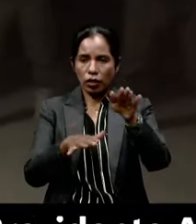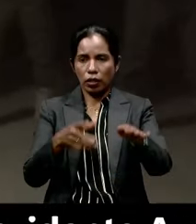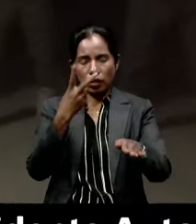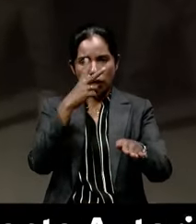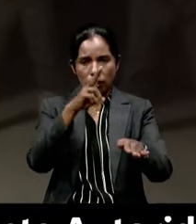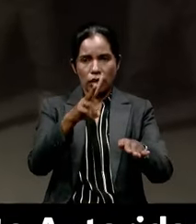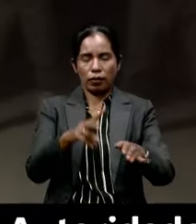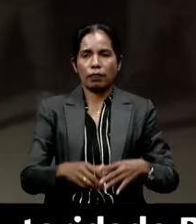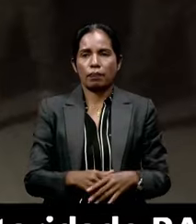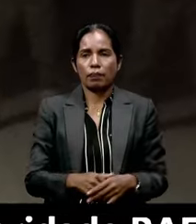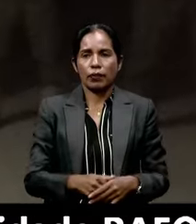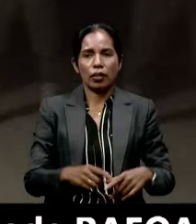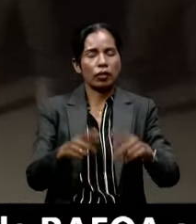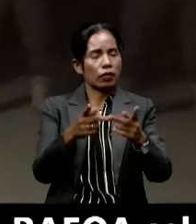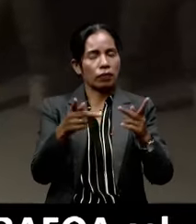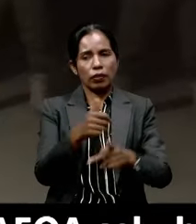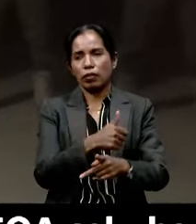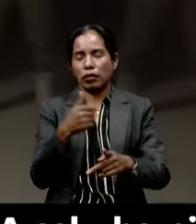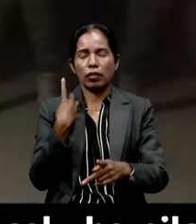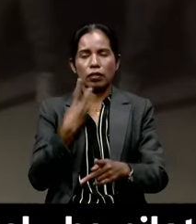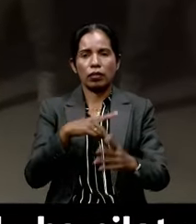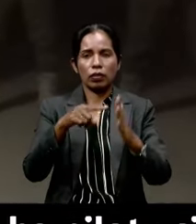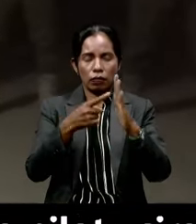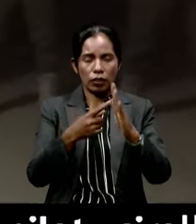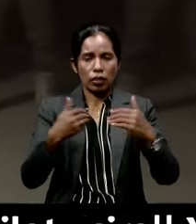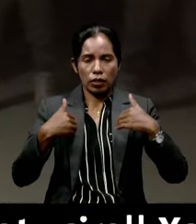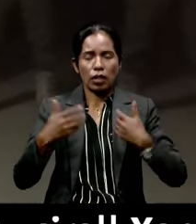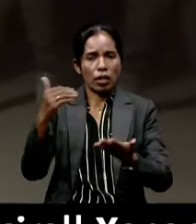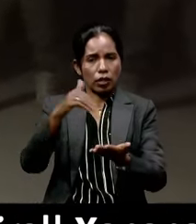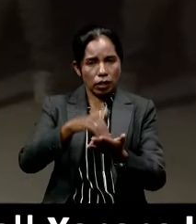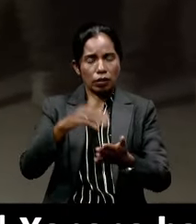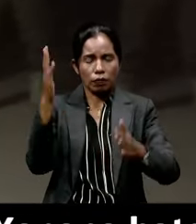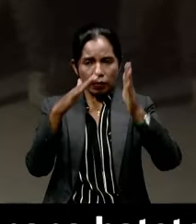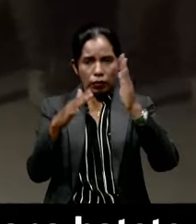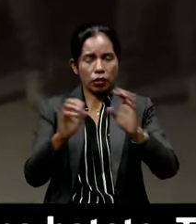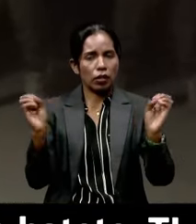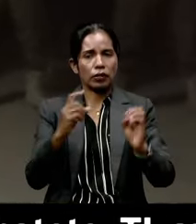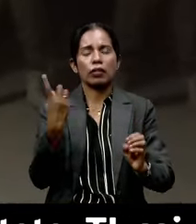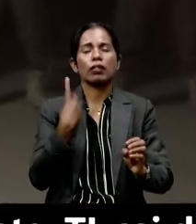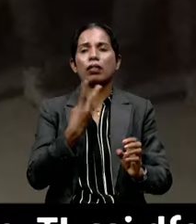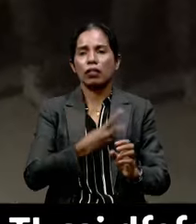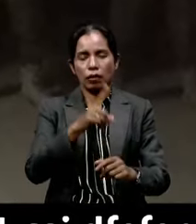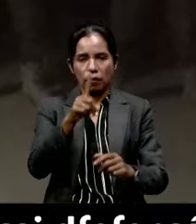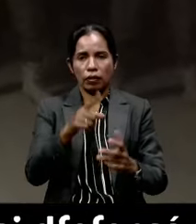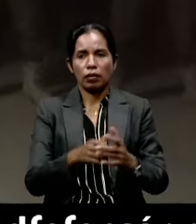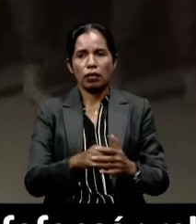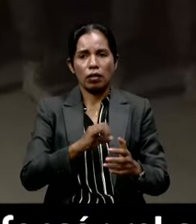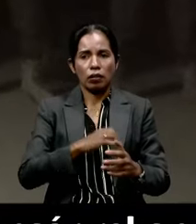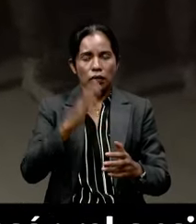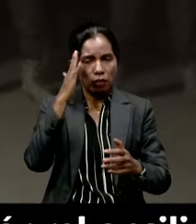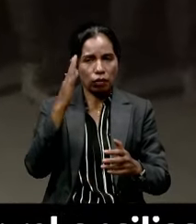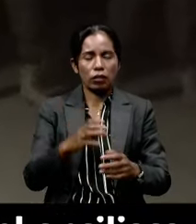redatiana. Mas ia fatin selo ku balu nebe komesa mo su palion. Mas laos ita mesak au nen katak